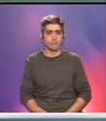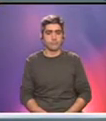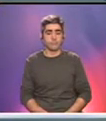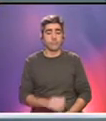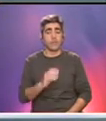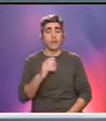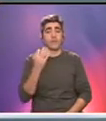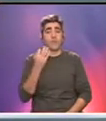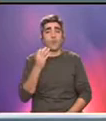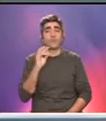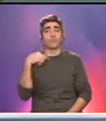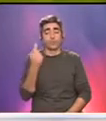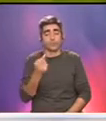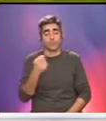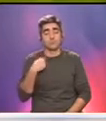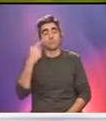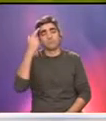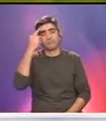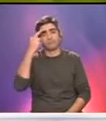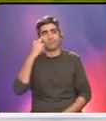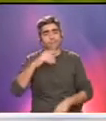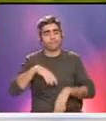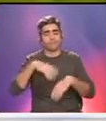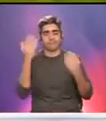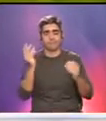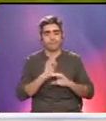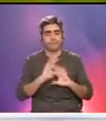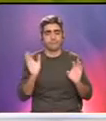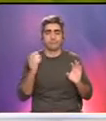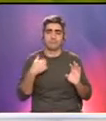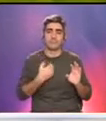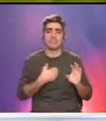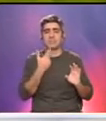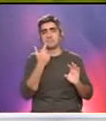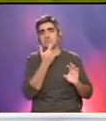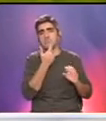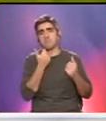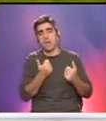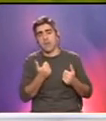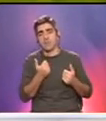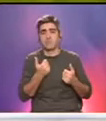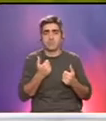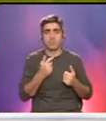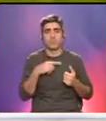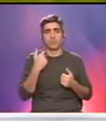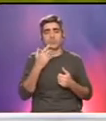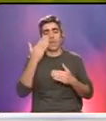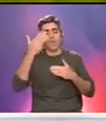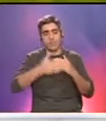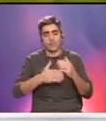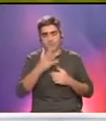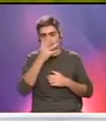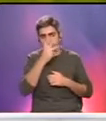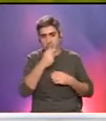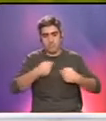Quando supostamente pensava que estava minimamente bem, tive uma infelicidade de um